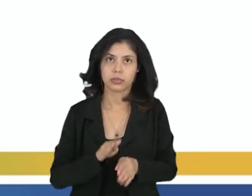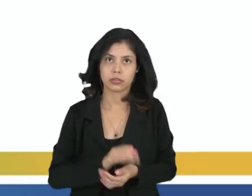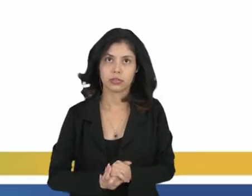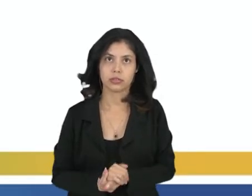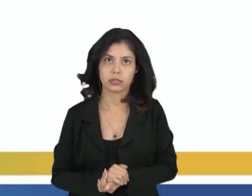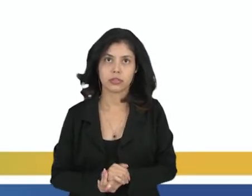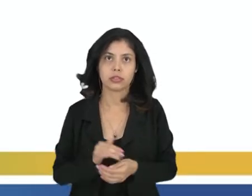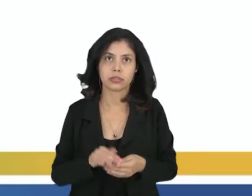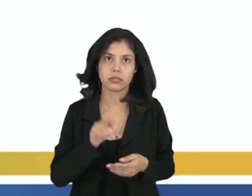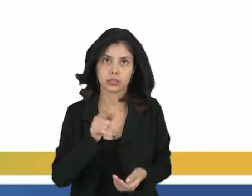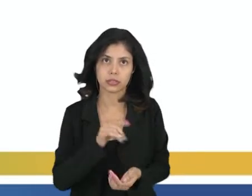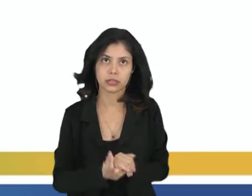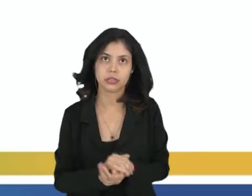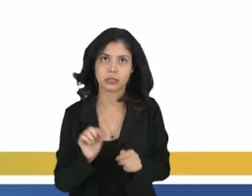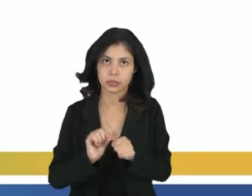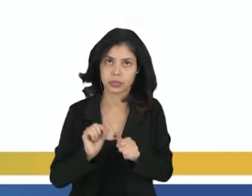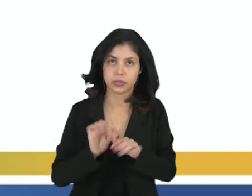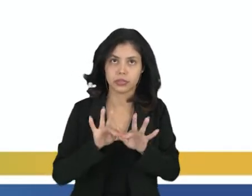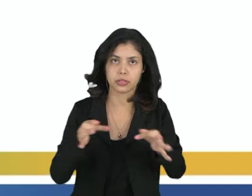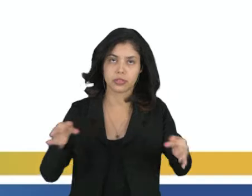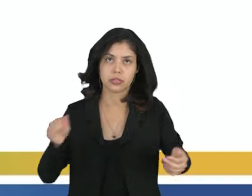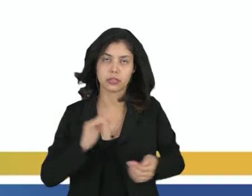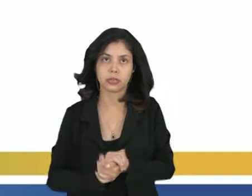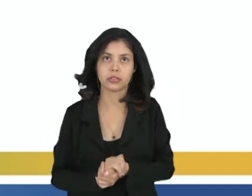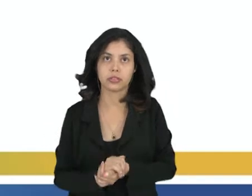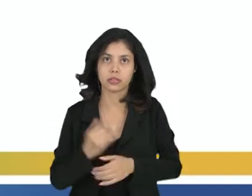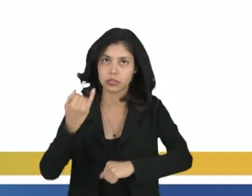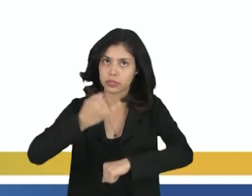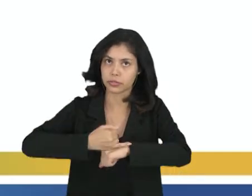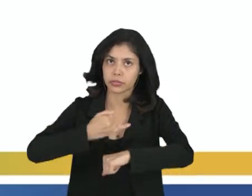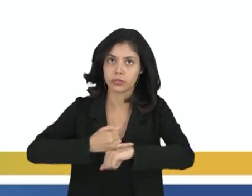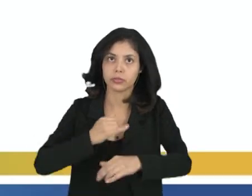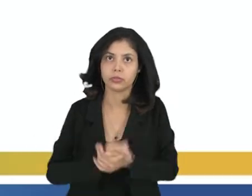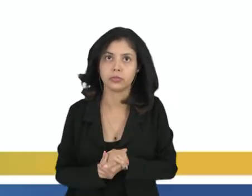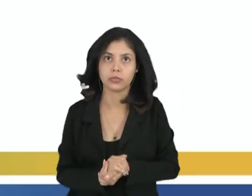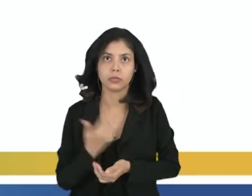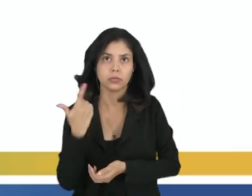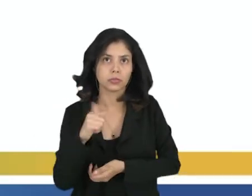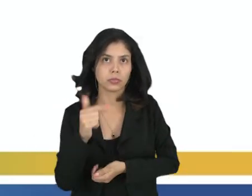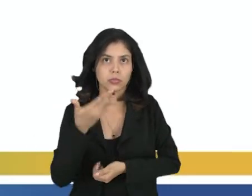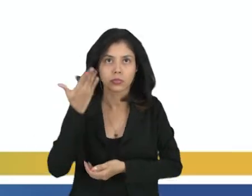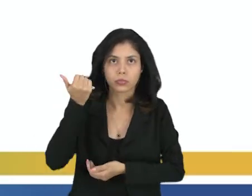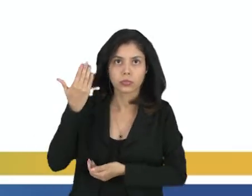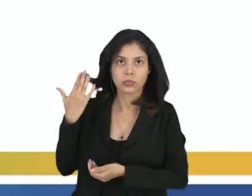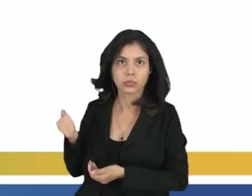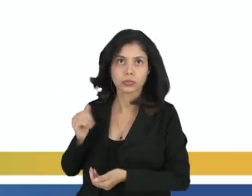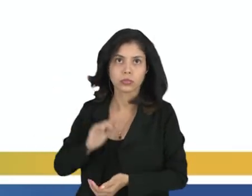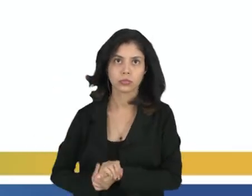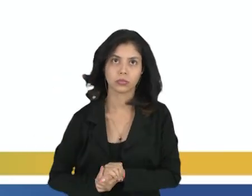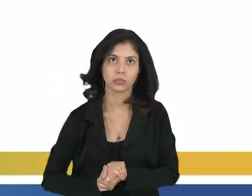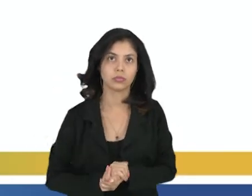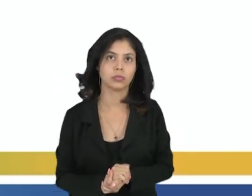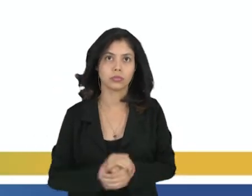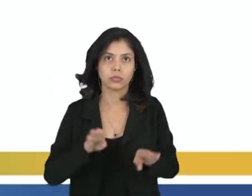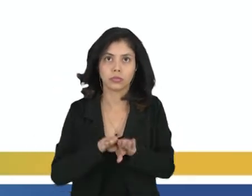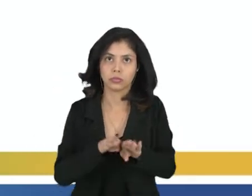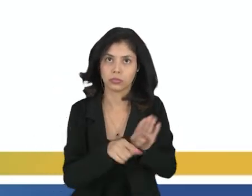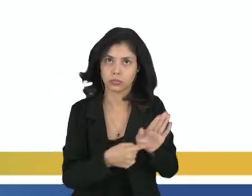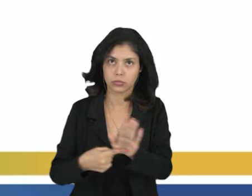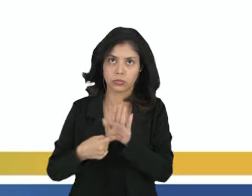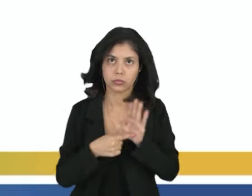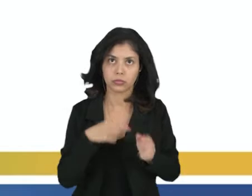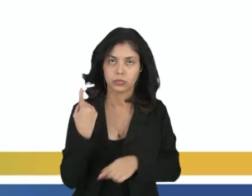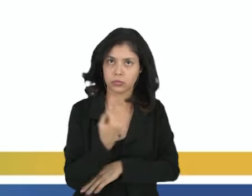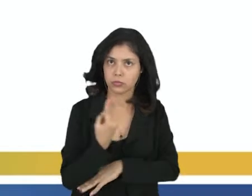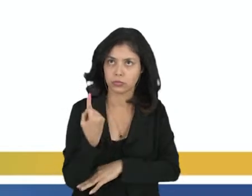é ionização? Formação de íons, que não existiam anteriormente. E eles são